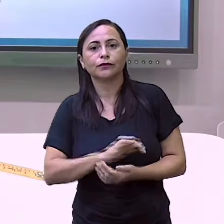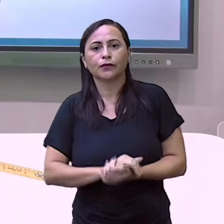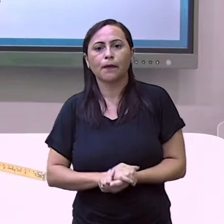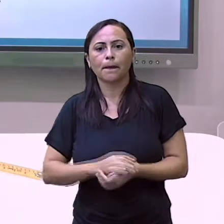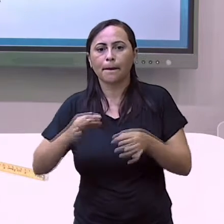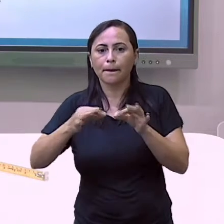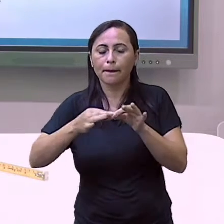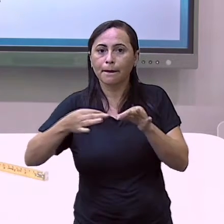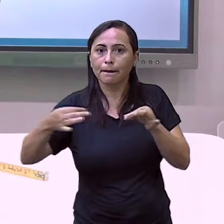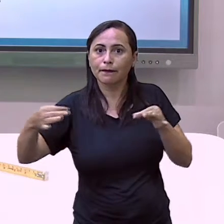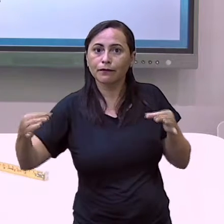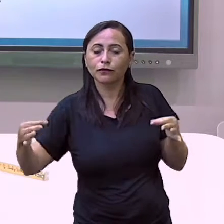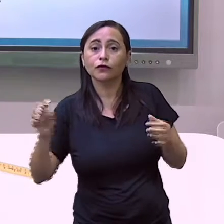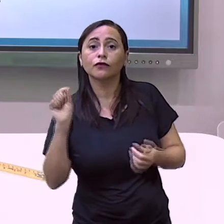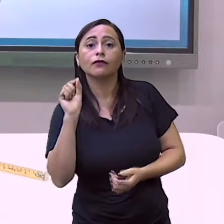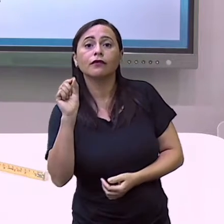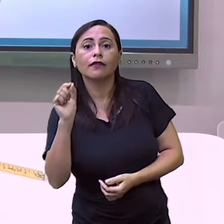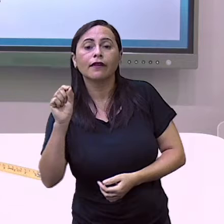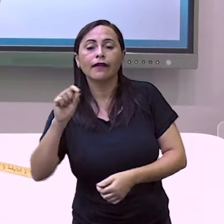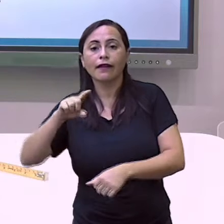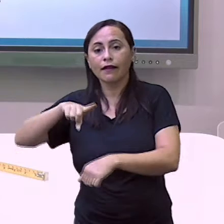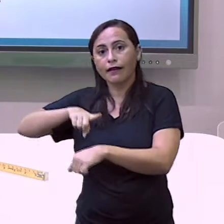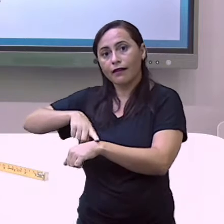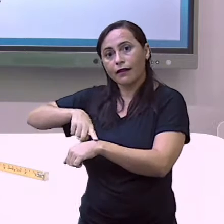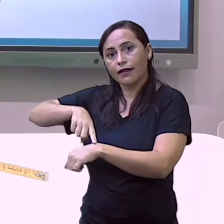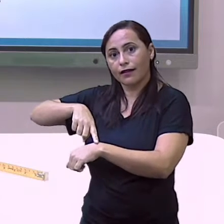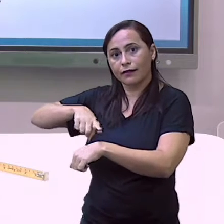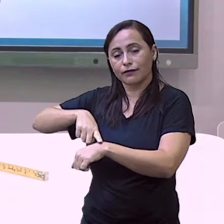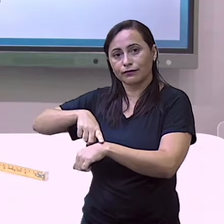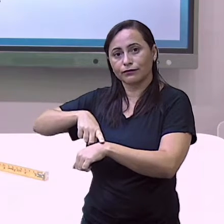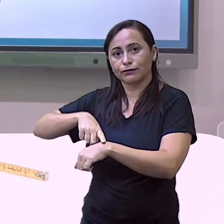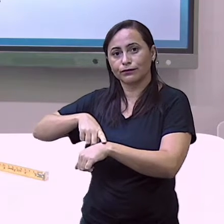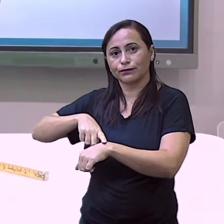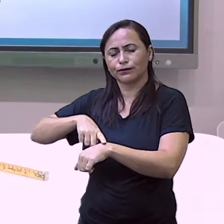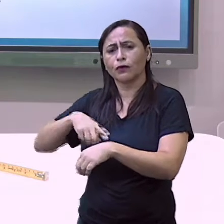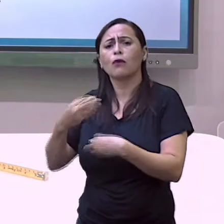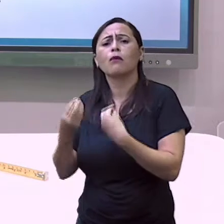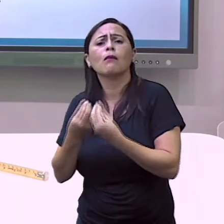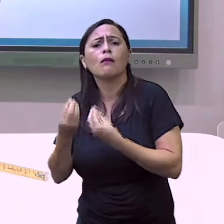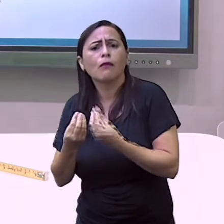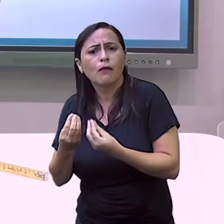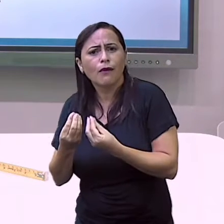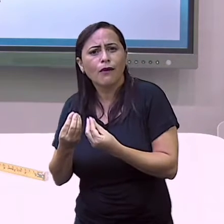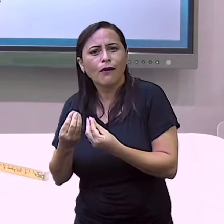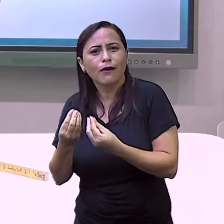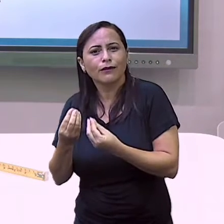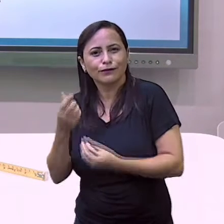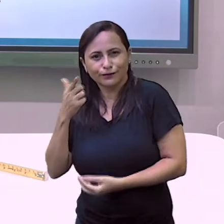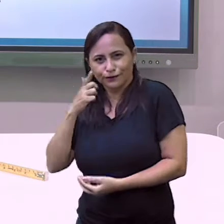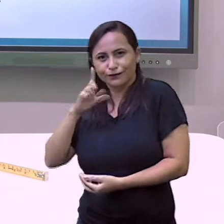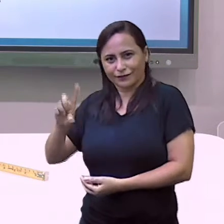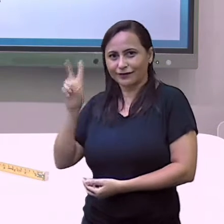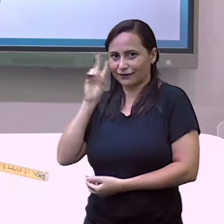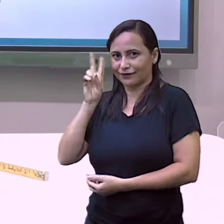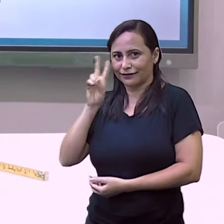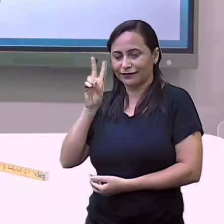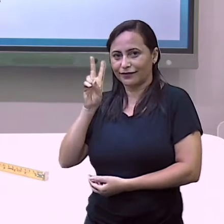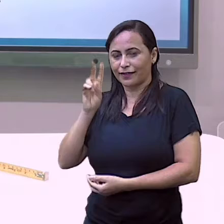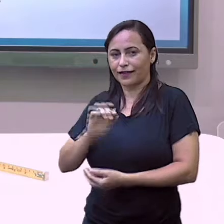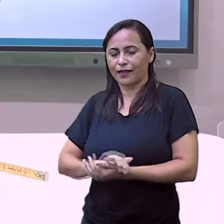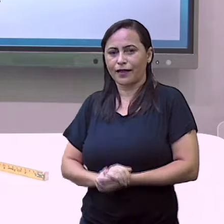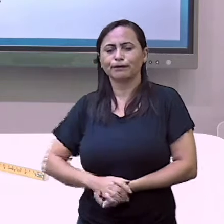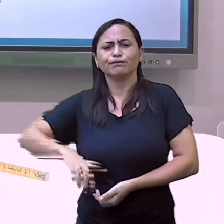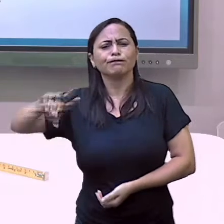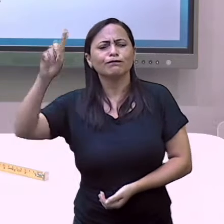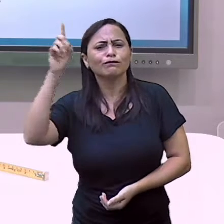de tempo. Como que nós fazemos para medir o tempo? Você consegue se lembrar? Todos